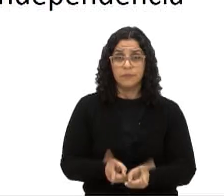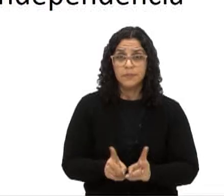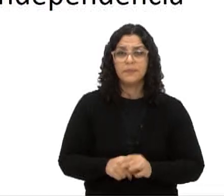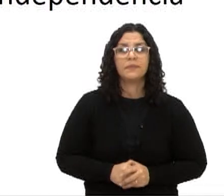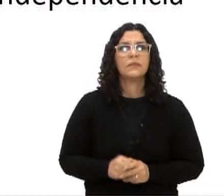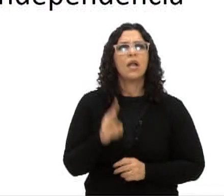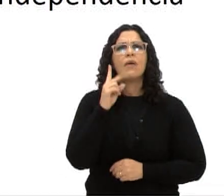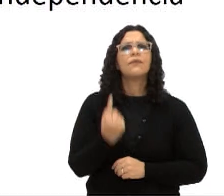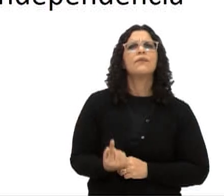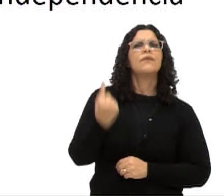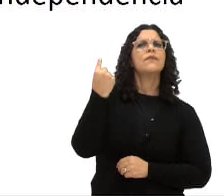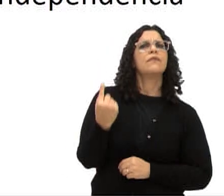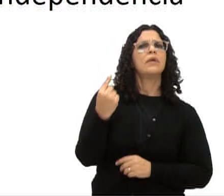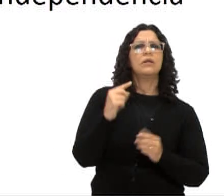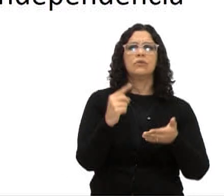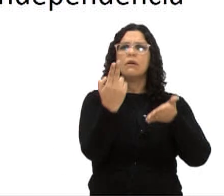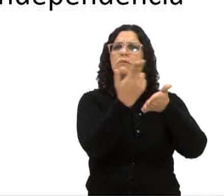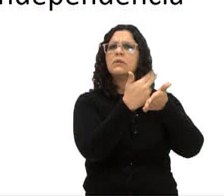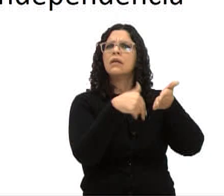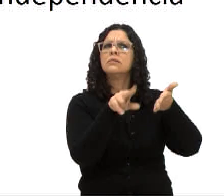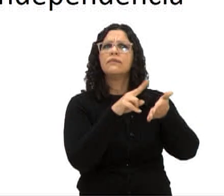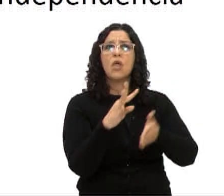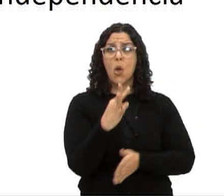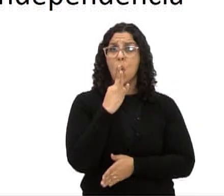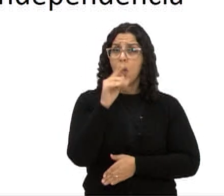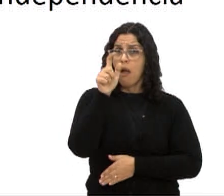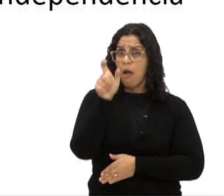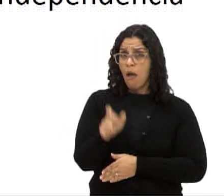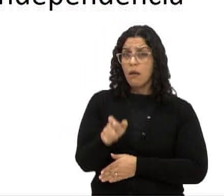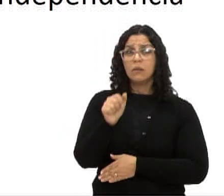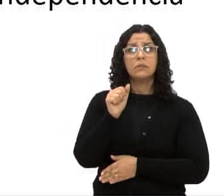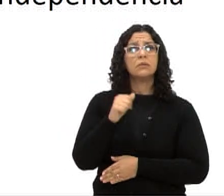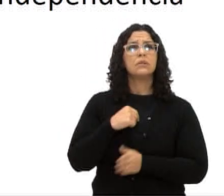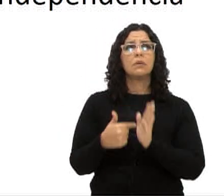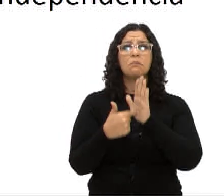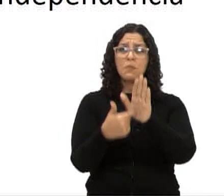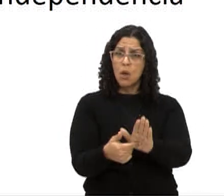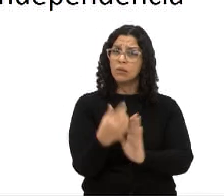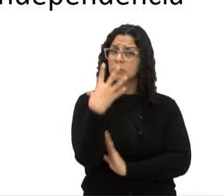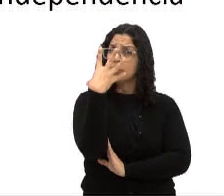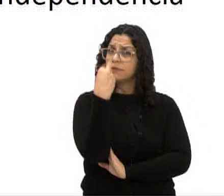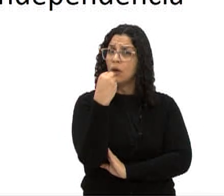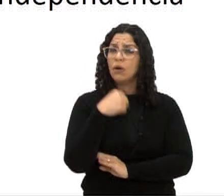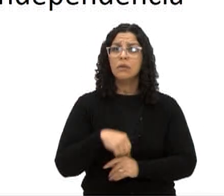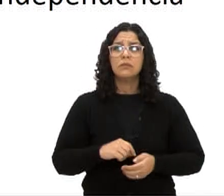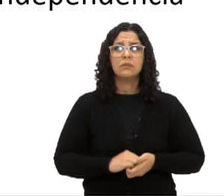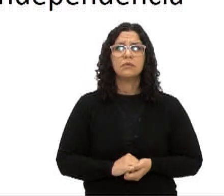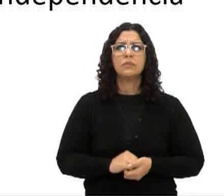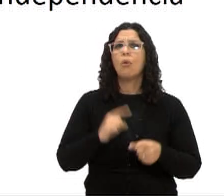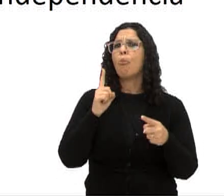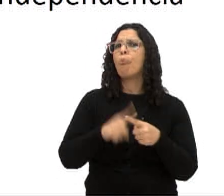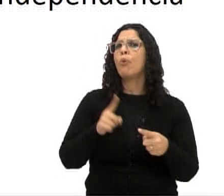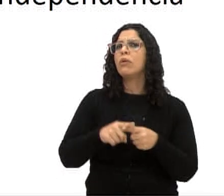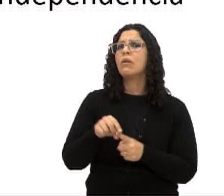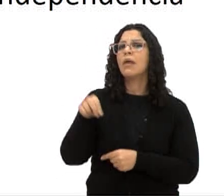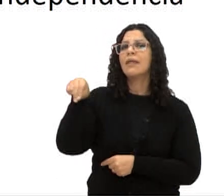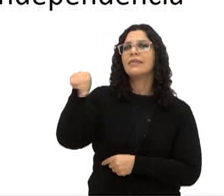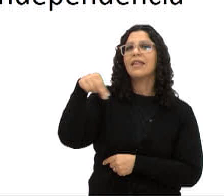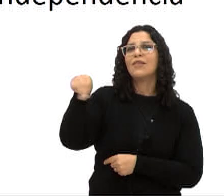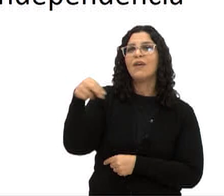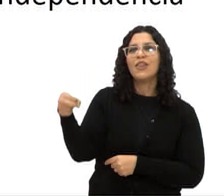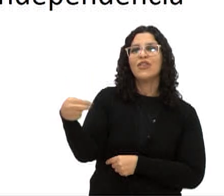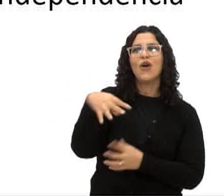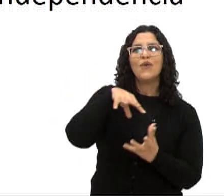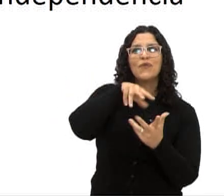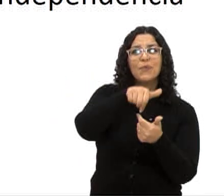Olha essa imagem aqui. Você conhece o personagem que está representado na foto? Porque na novela Novo